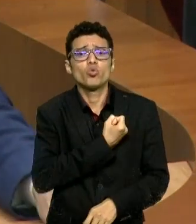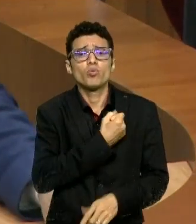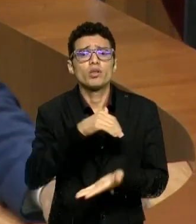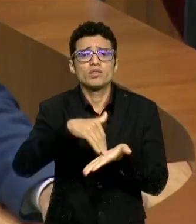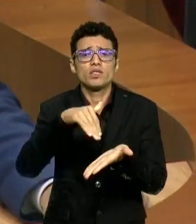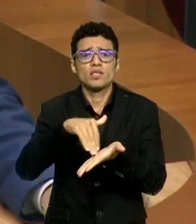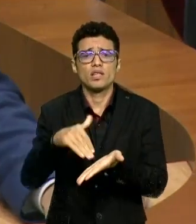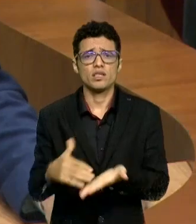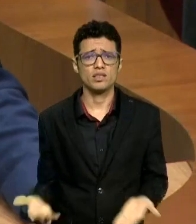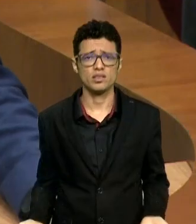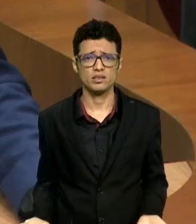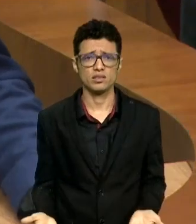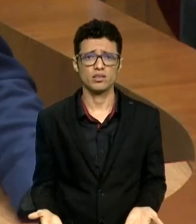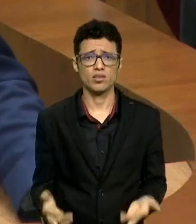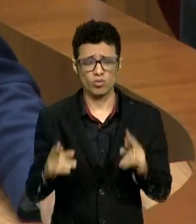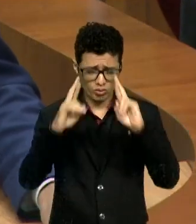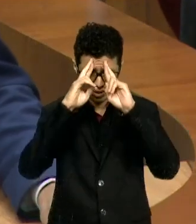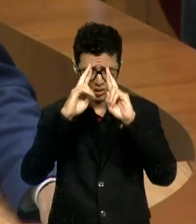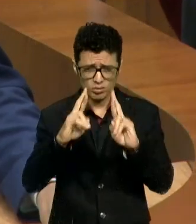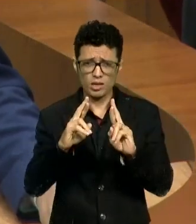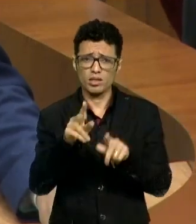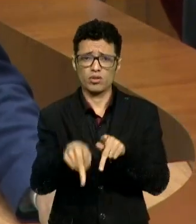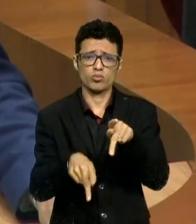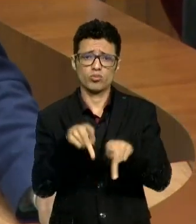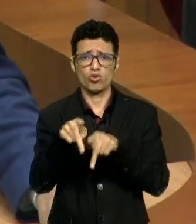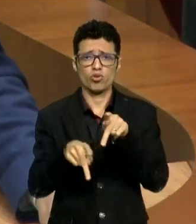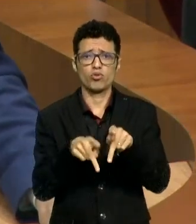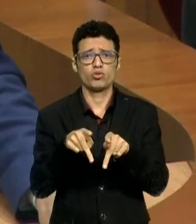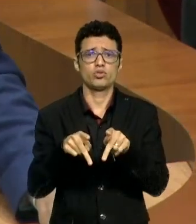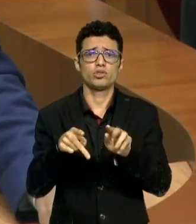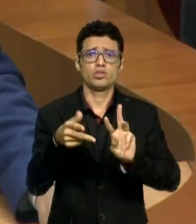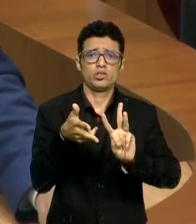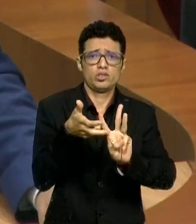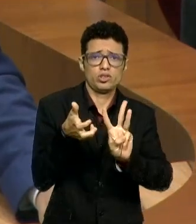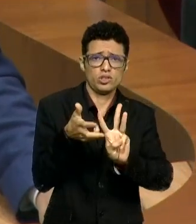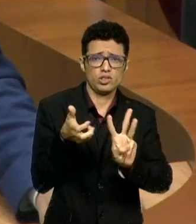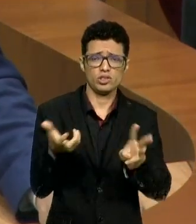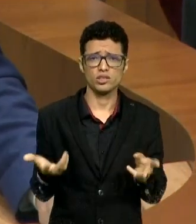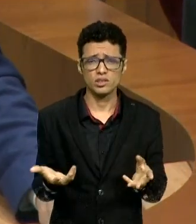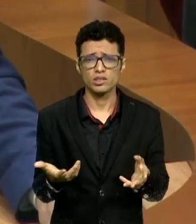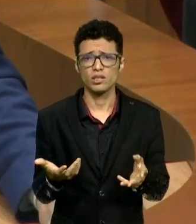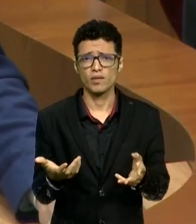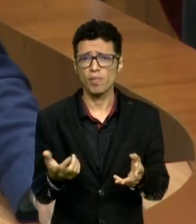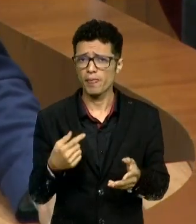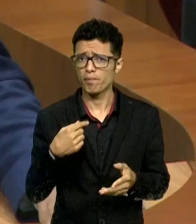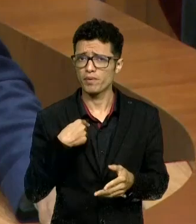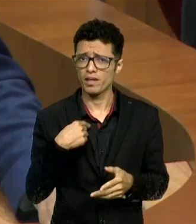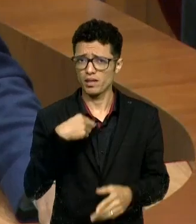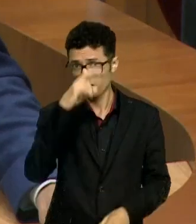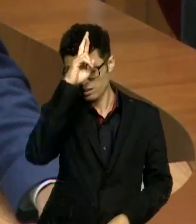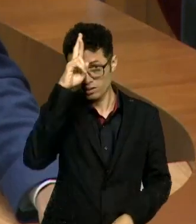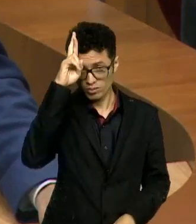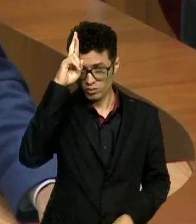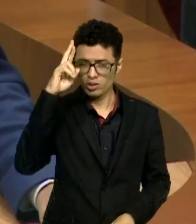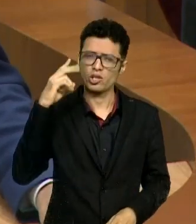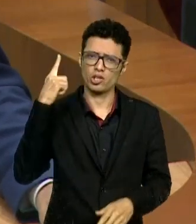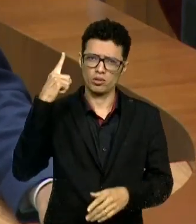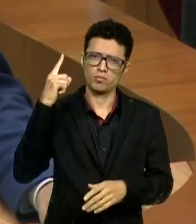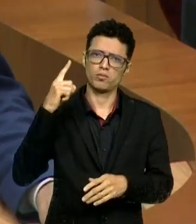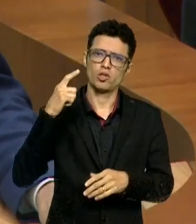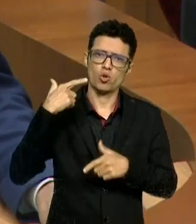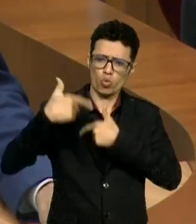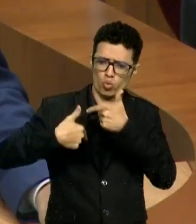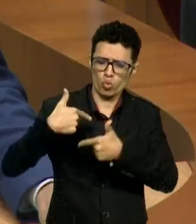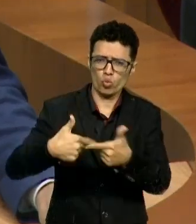todo respeito aos povos originários, deputado Ricardo Arruda, que é um dos defensores desta casa, tem todo o meu respeito, meu carinho,